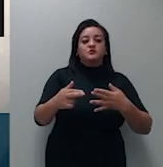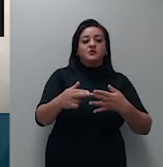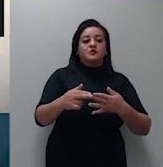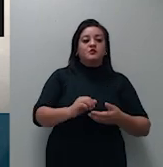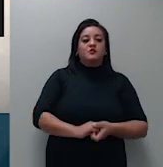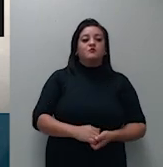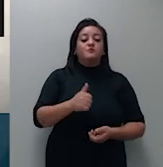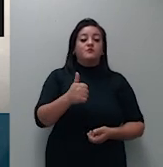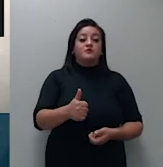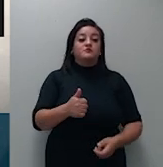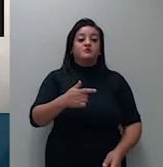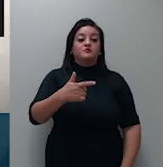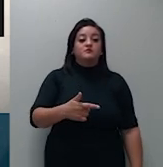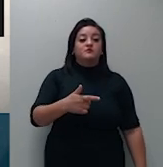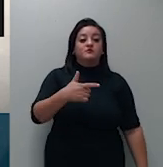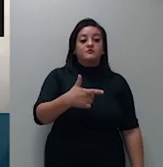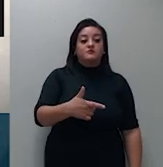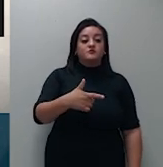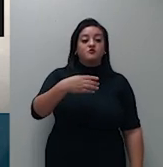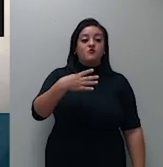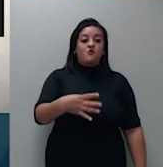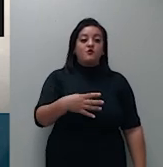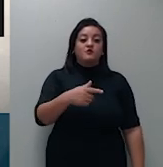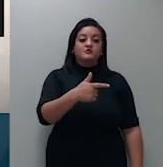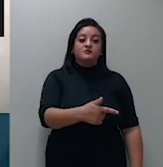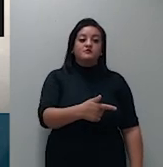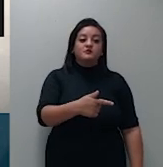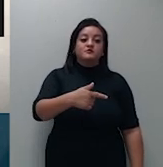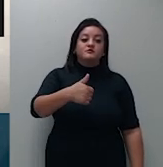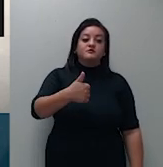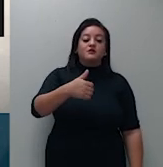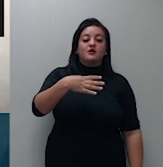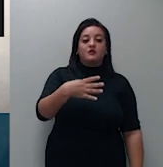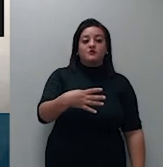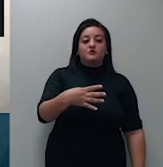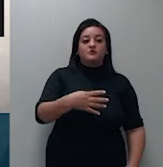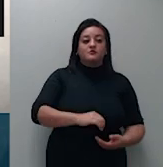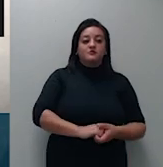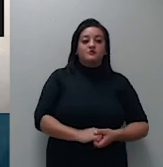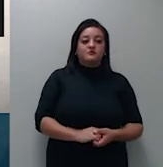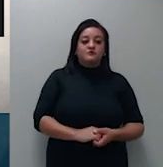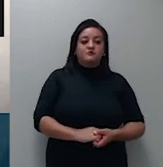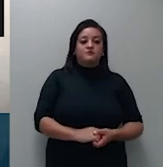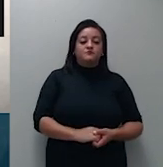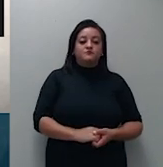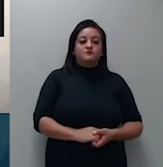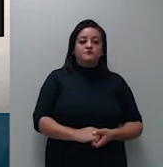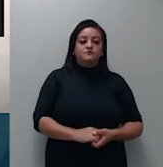do agravo interno no aresp 1 224 714